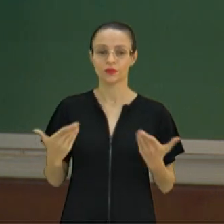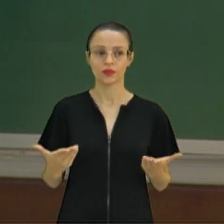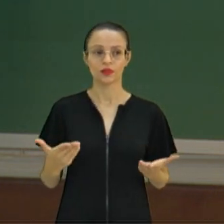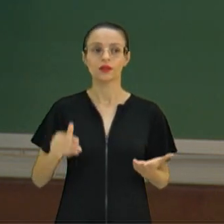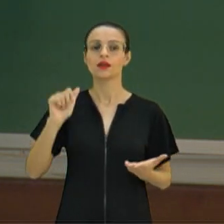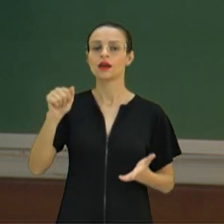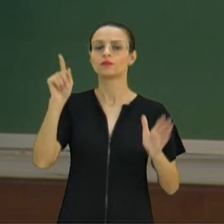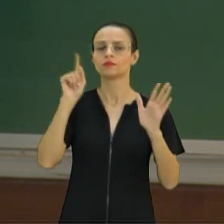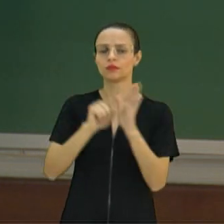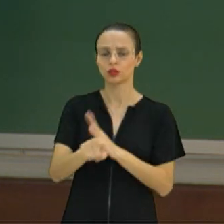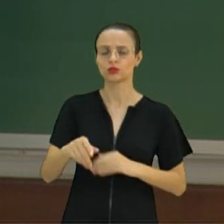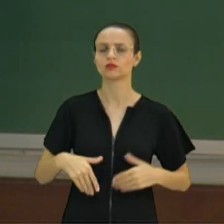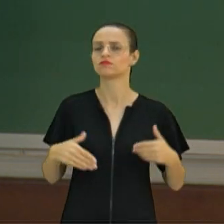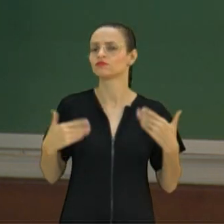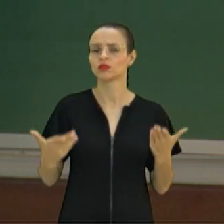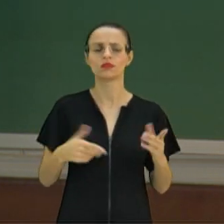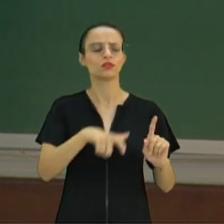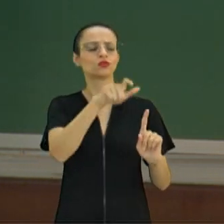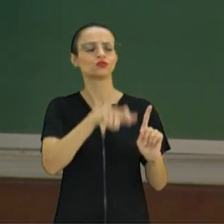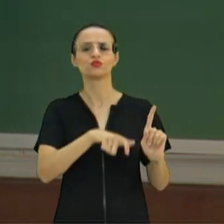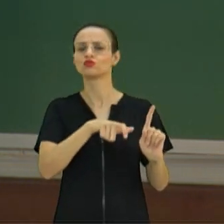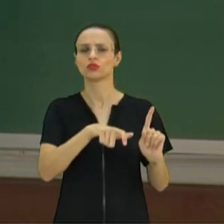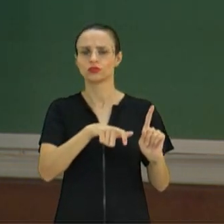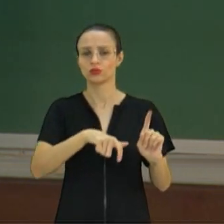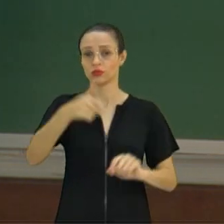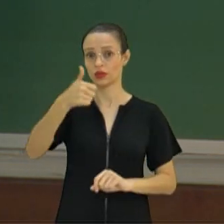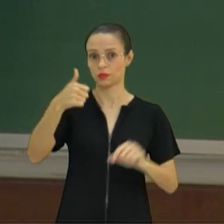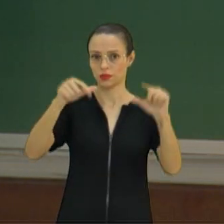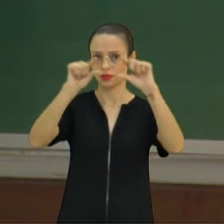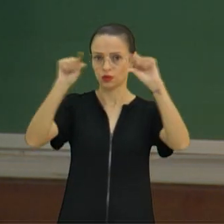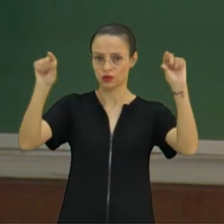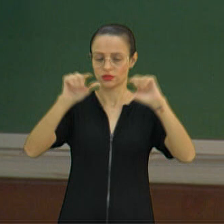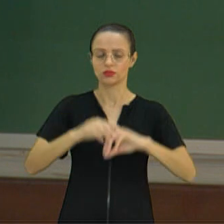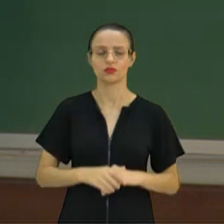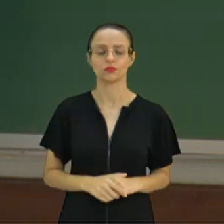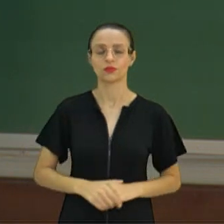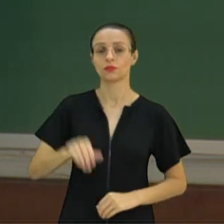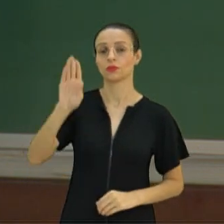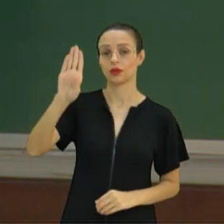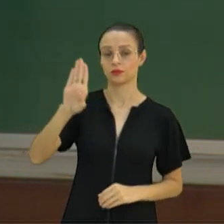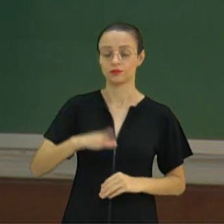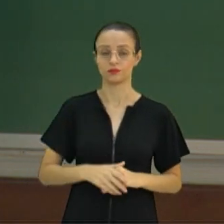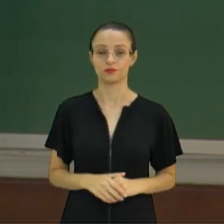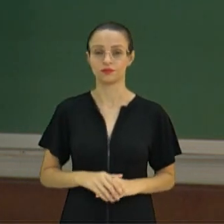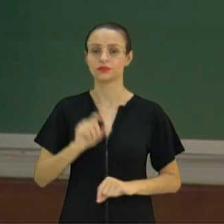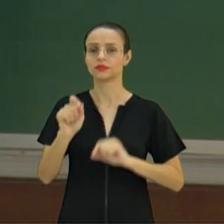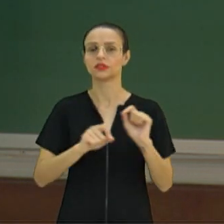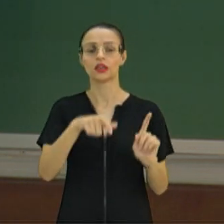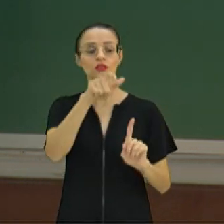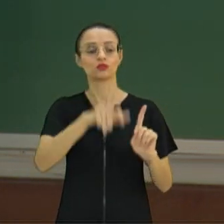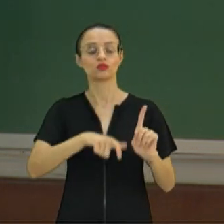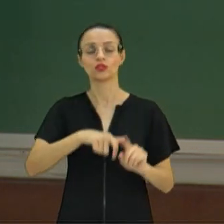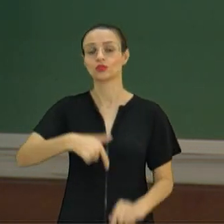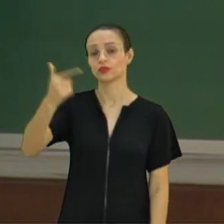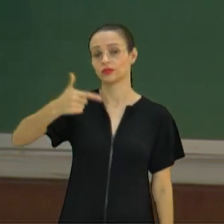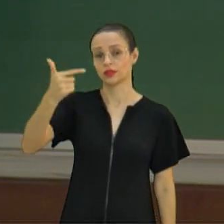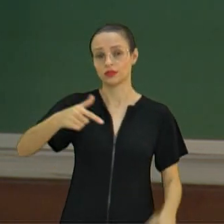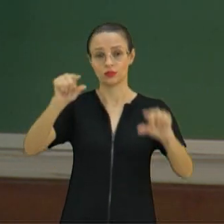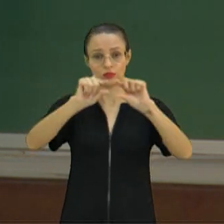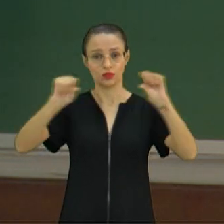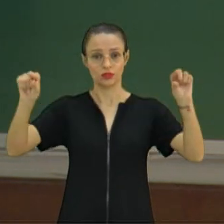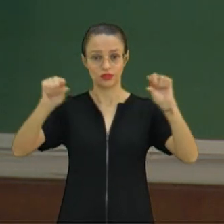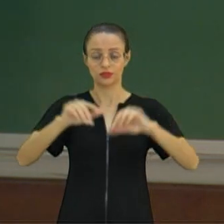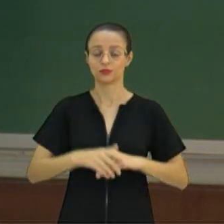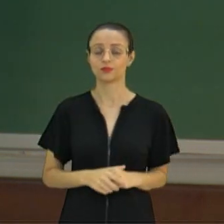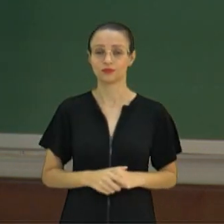quer saber qual é o sujeito da primeira oração em destaque. Letra B, qual é o sujeito da segunda oração em